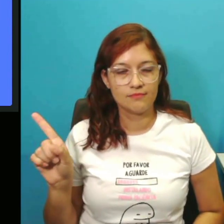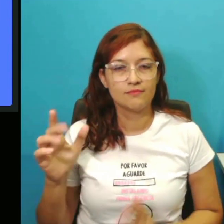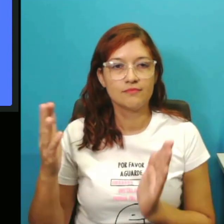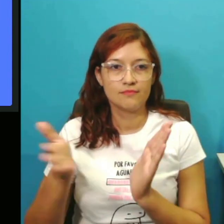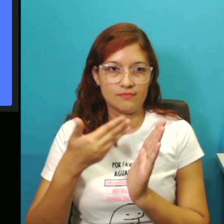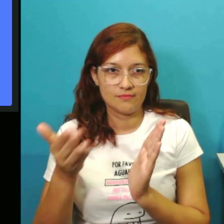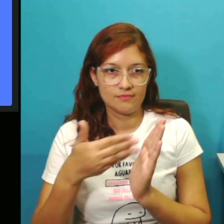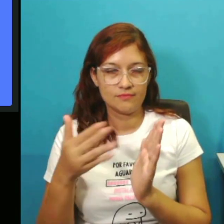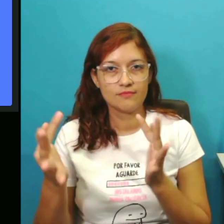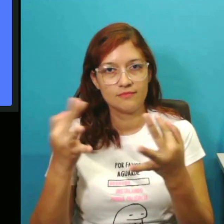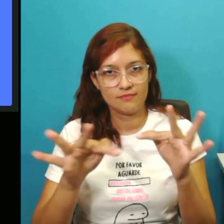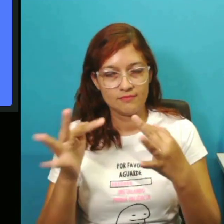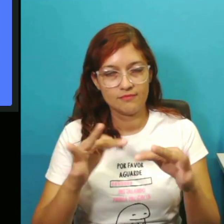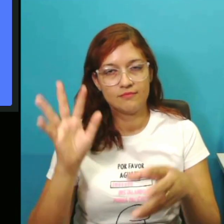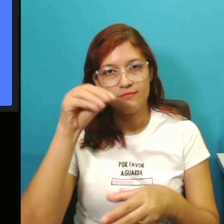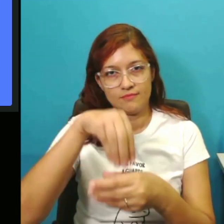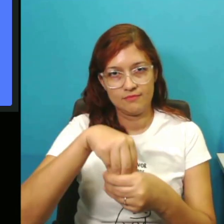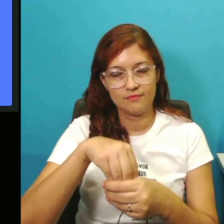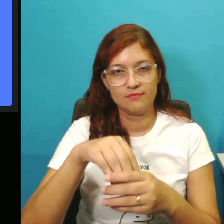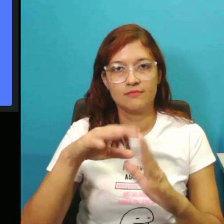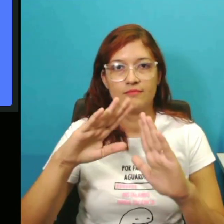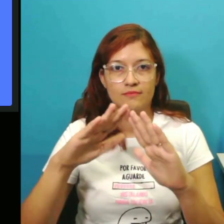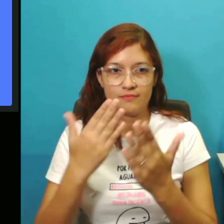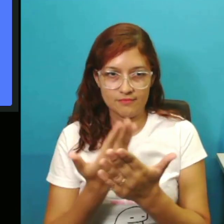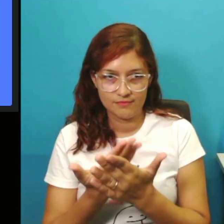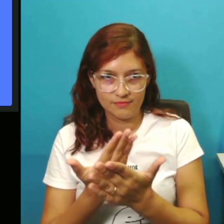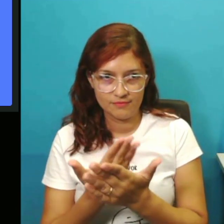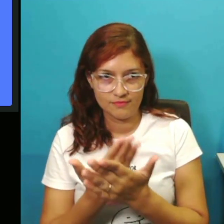Então, é a revista A Física na Escola,